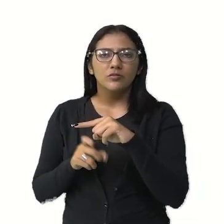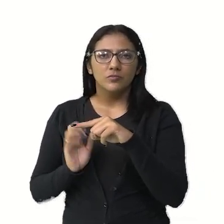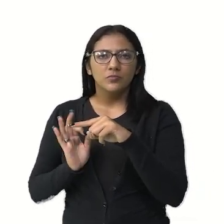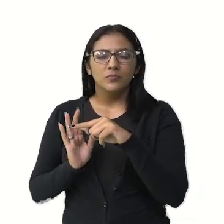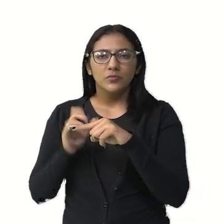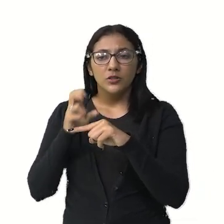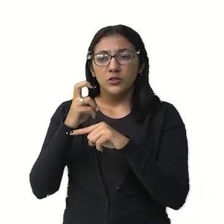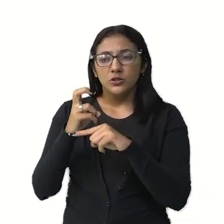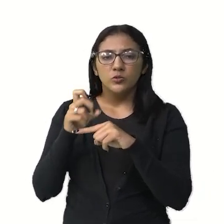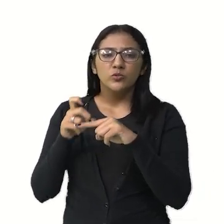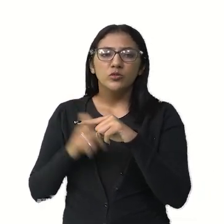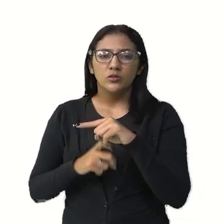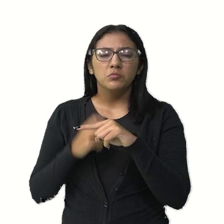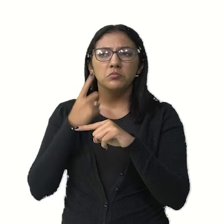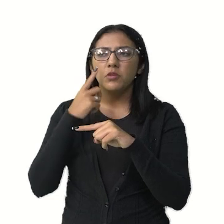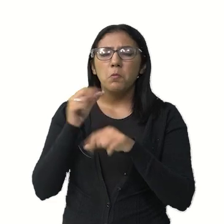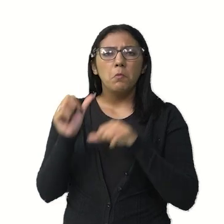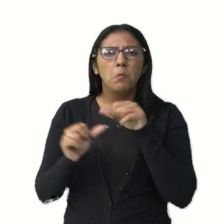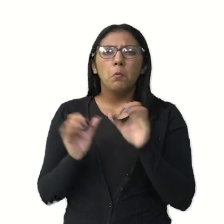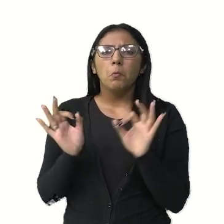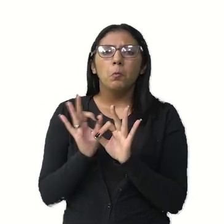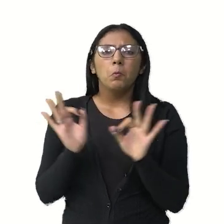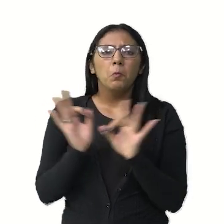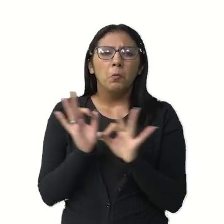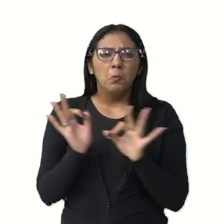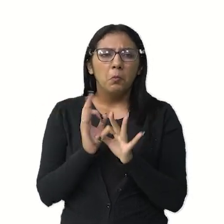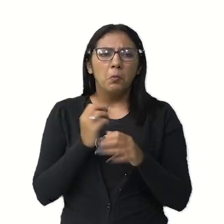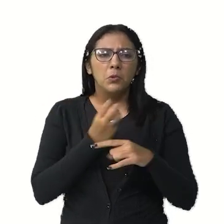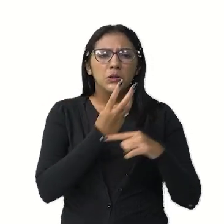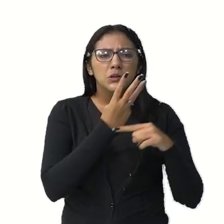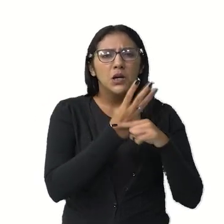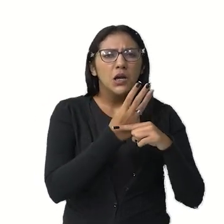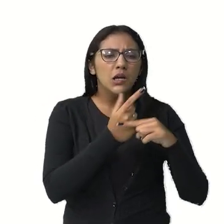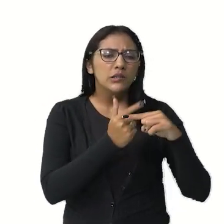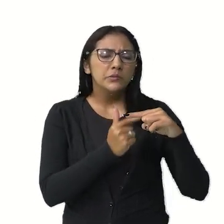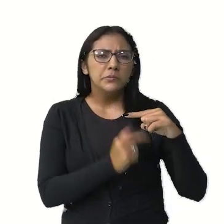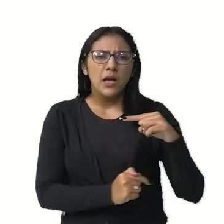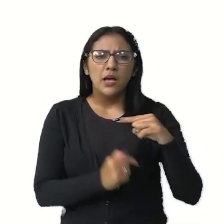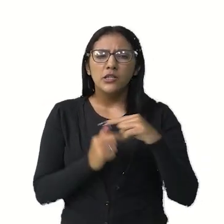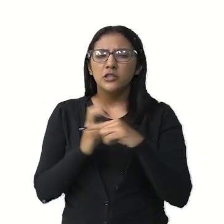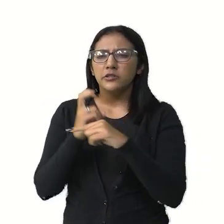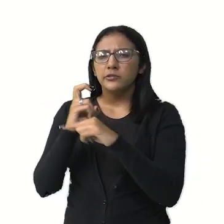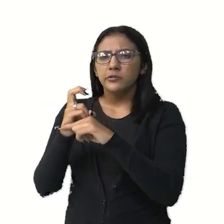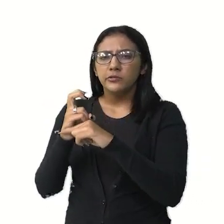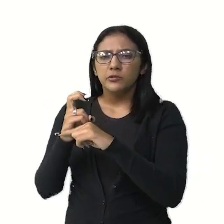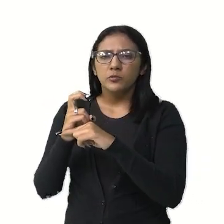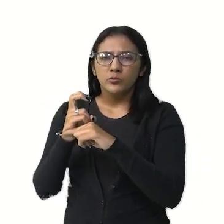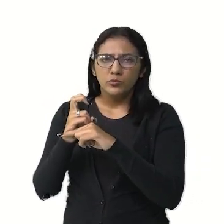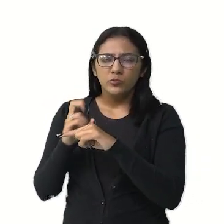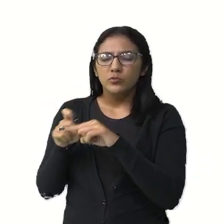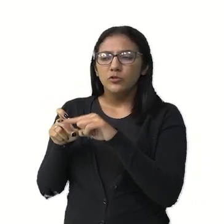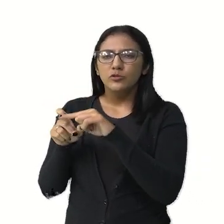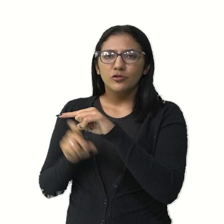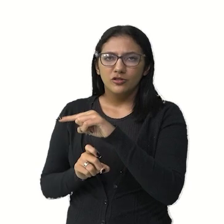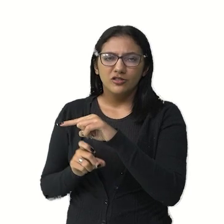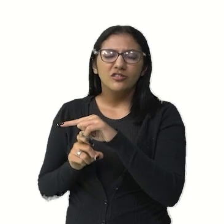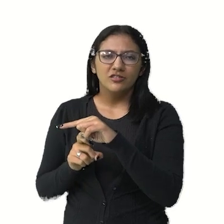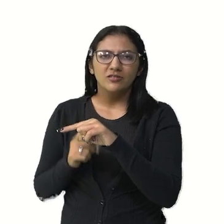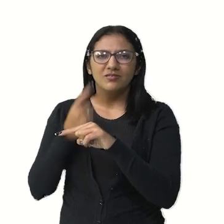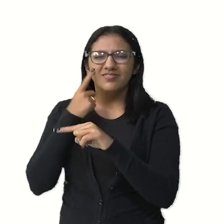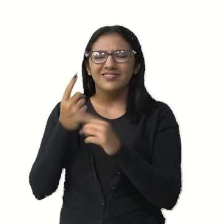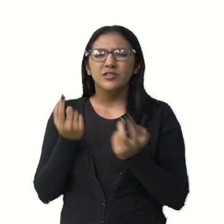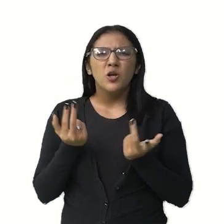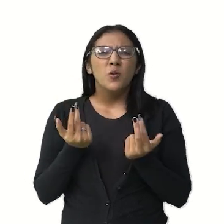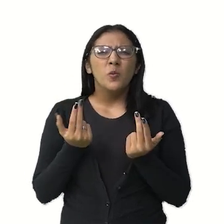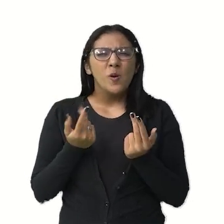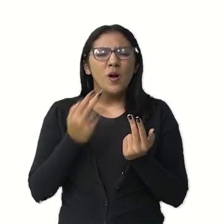x, tá? Perceba que eu não alterei. 3 estava em cima, continuou em cima, 7 estava embaixo, continuou embaixo. 5 estava em cima,